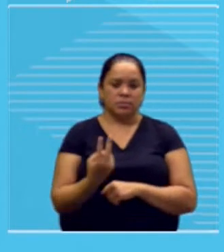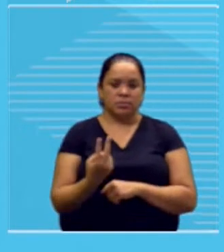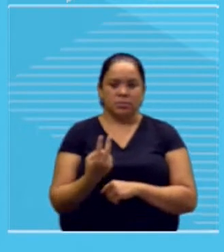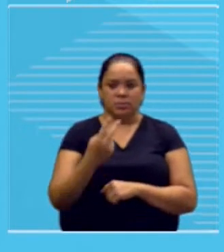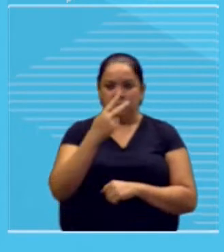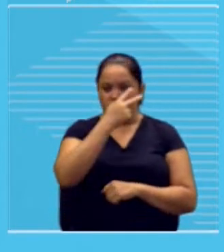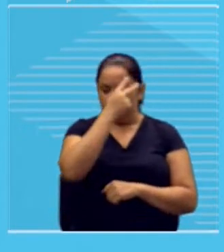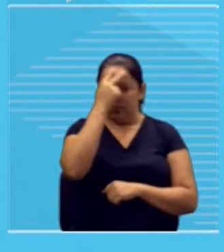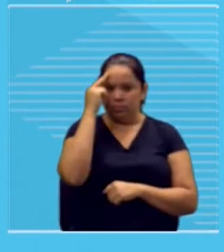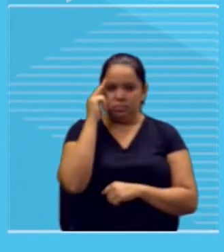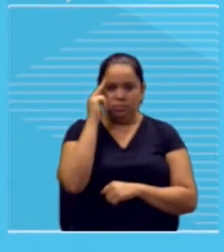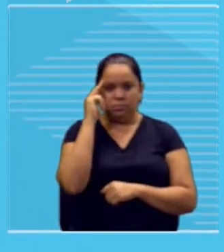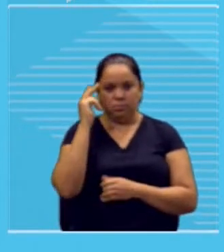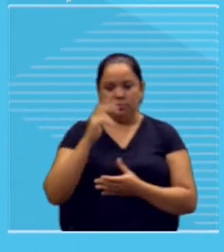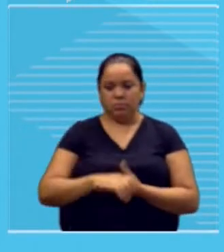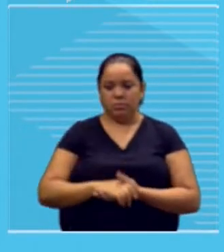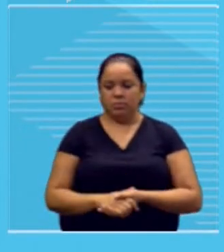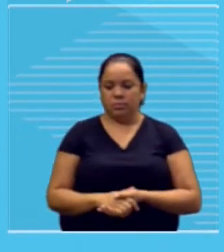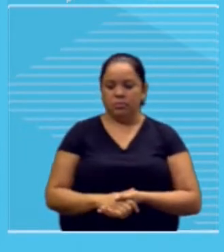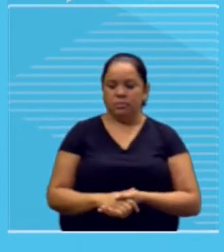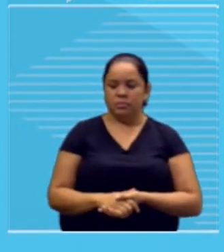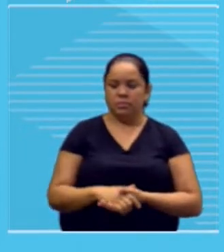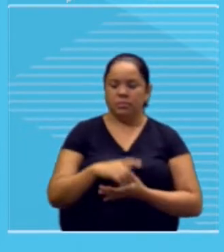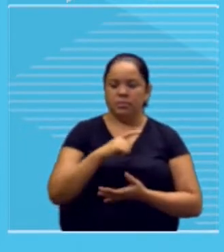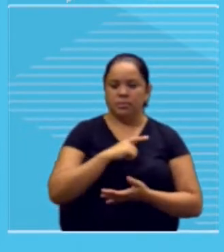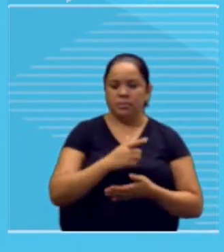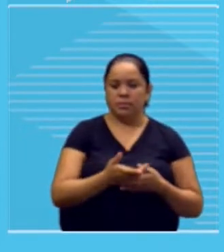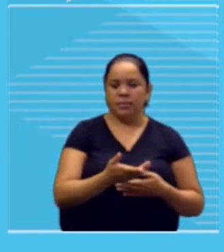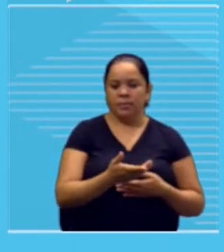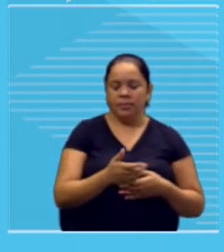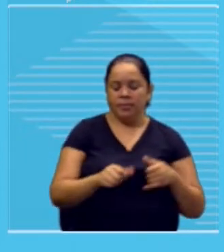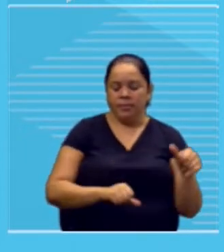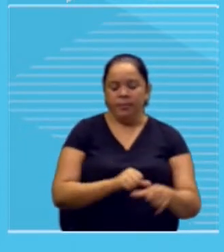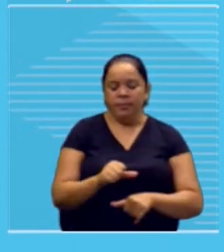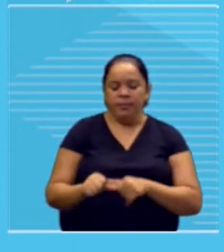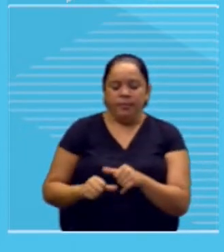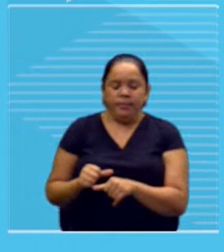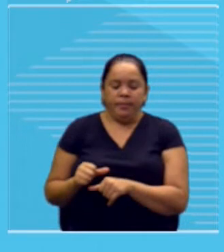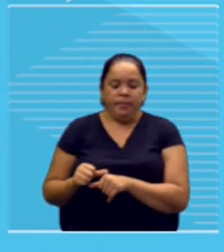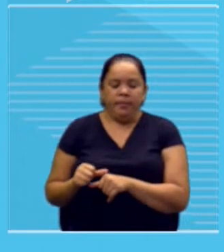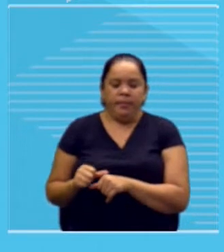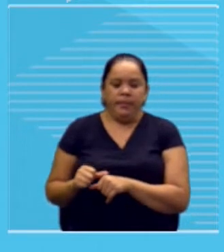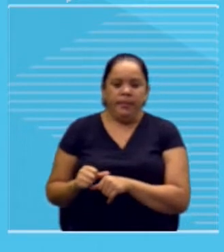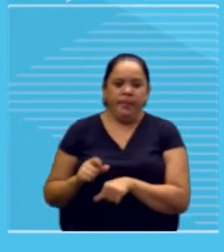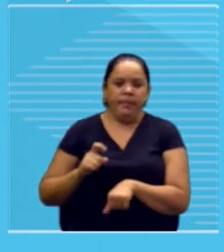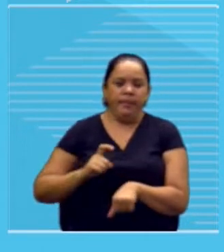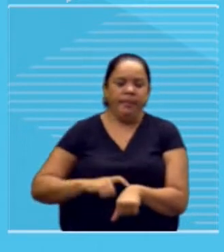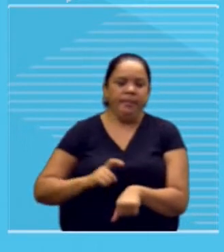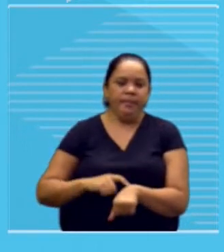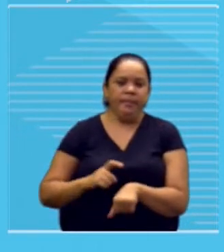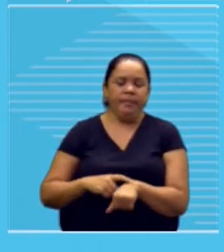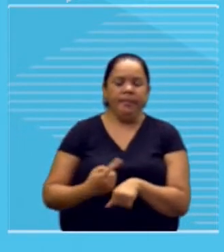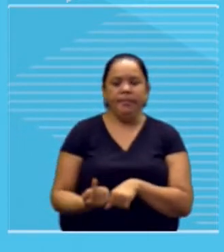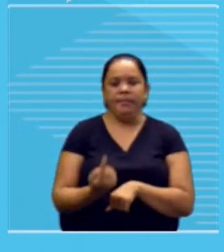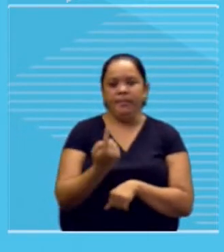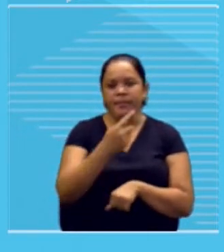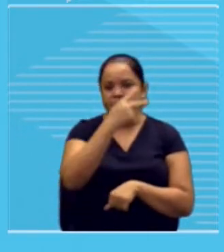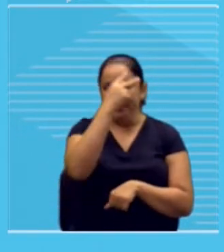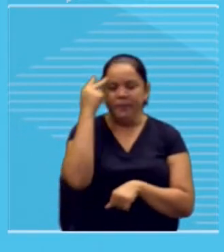menos duas em que a troca de turnos Como assim troca de turnos Professor uma pessoa fala